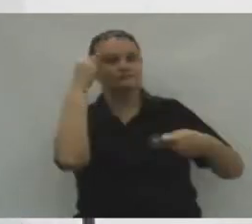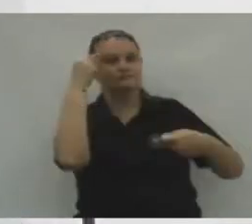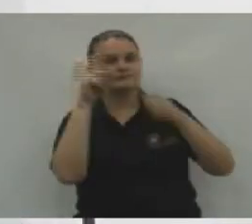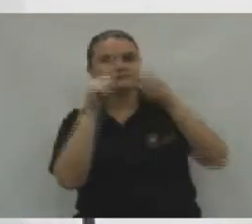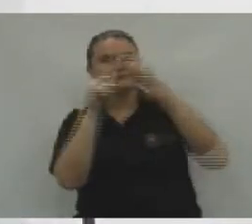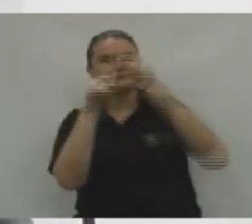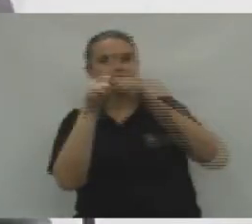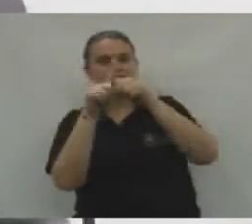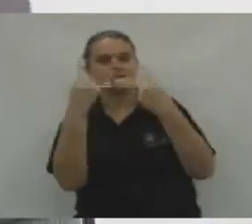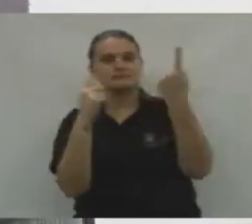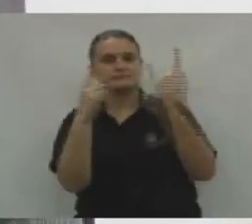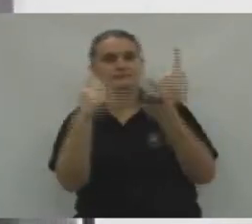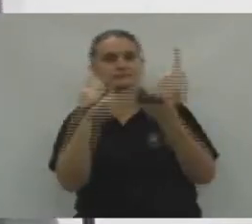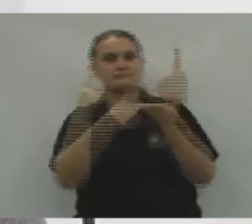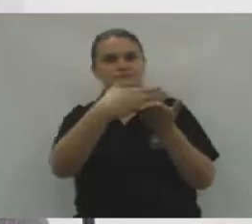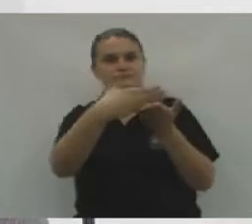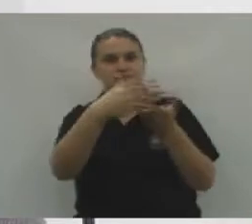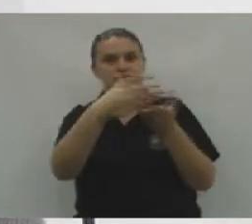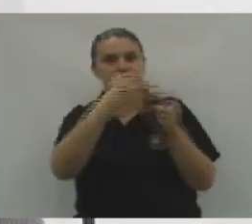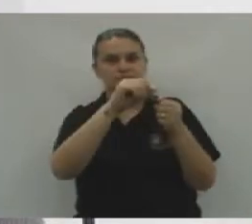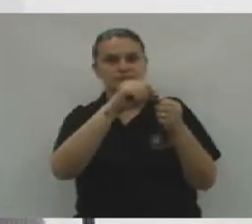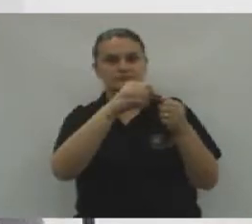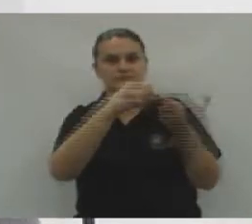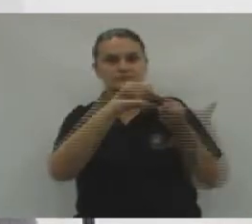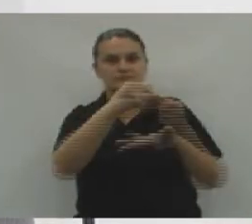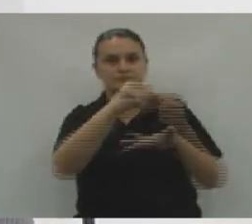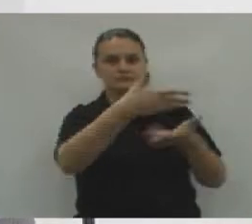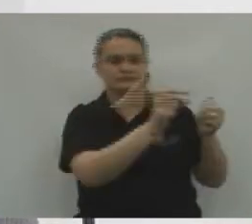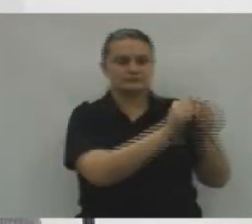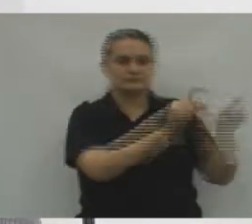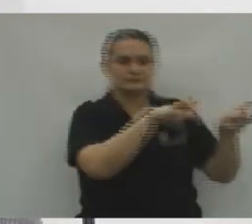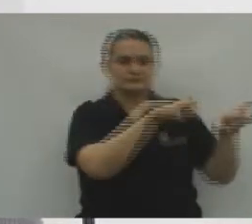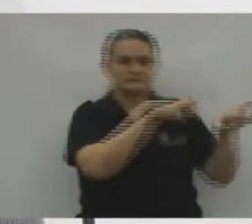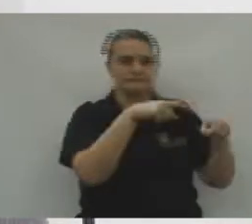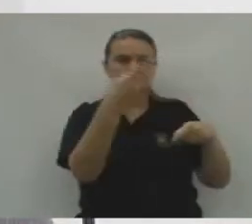gente fazer entre o agricultor e o supermercado.